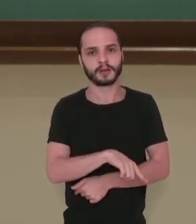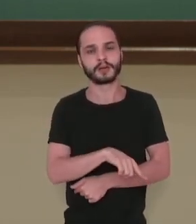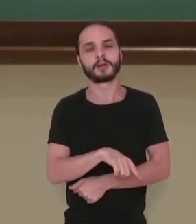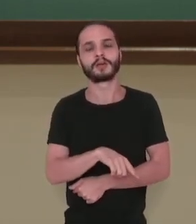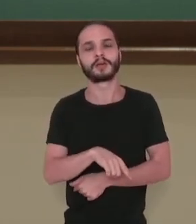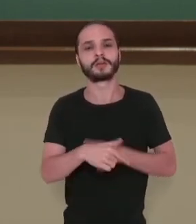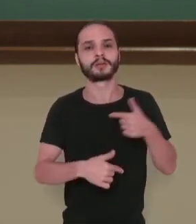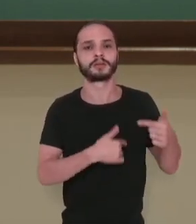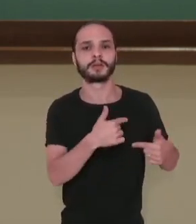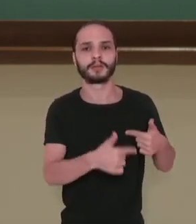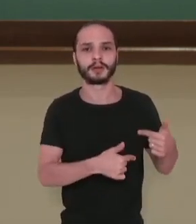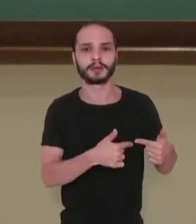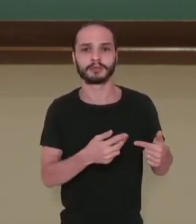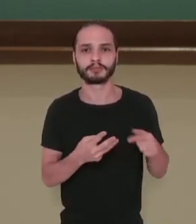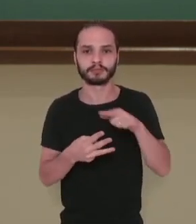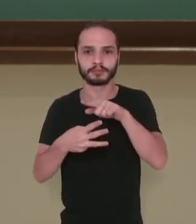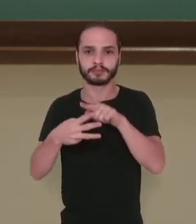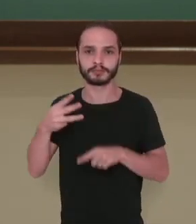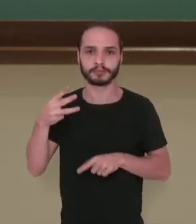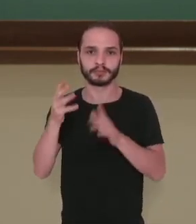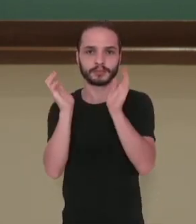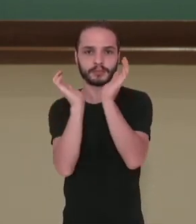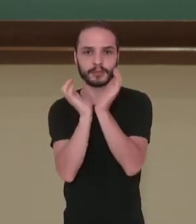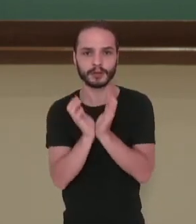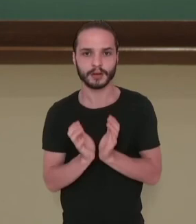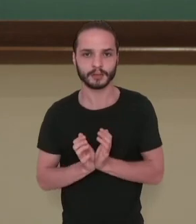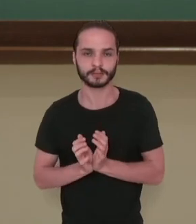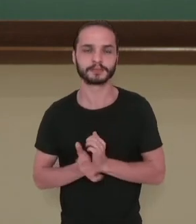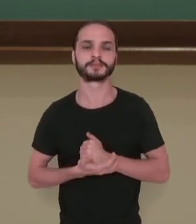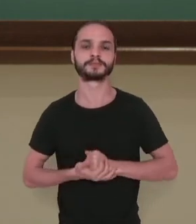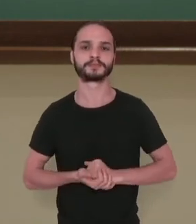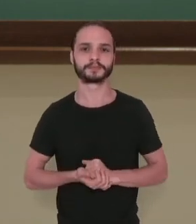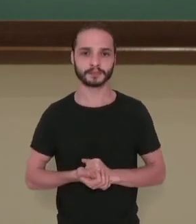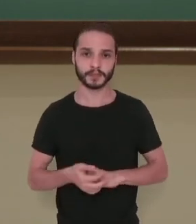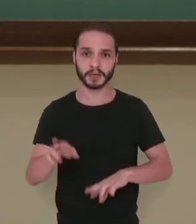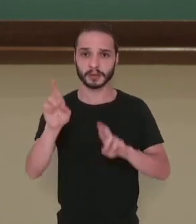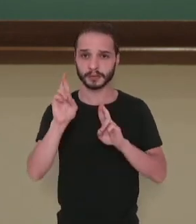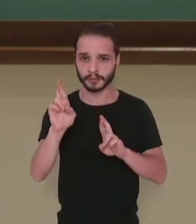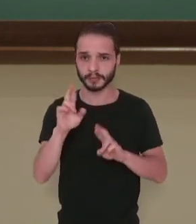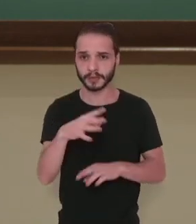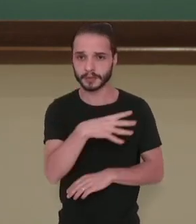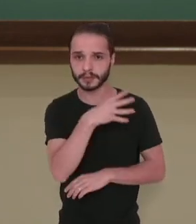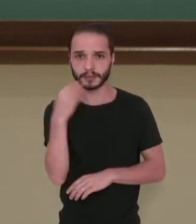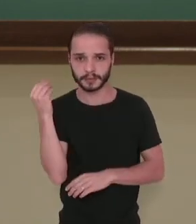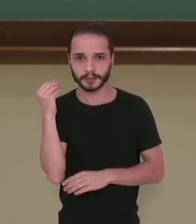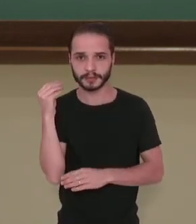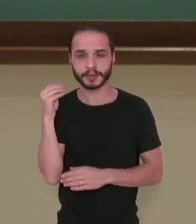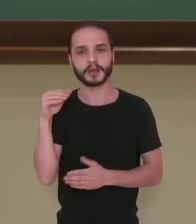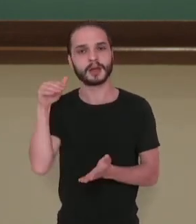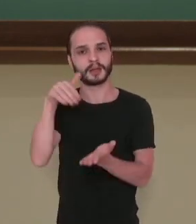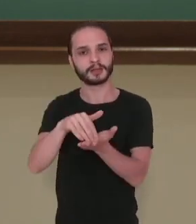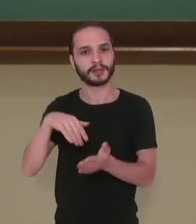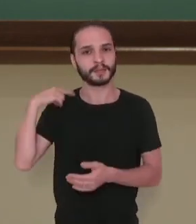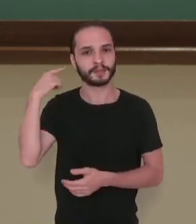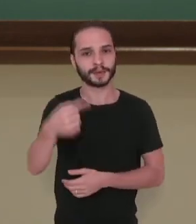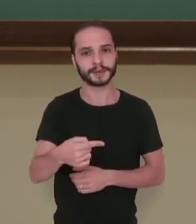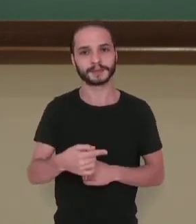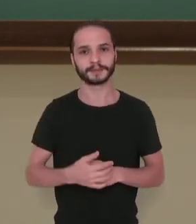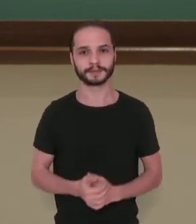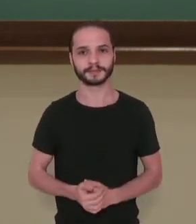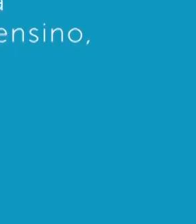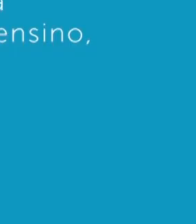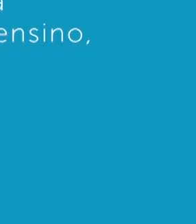sociedade. Dessa forma, a gente consegue entender a sociedade feudal. E eu espero que vocês tenham gostado e até a próxima!